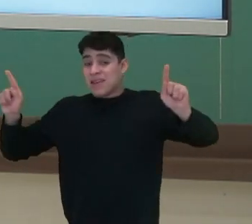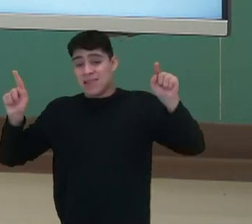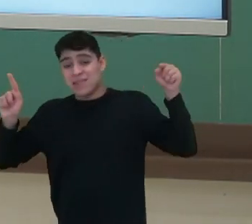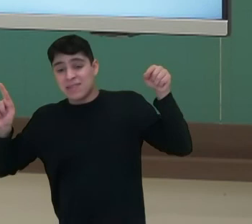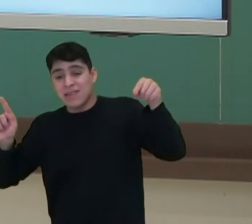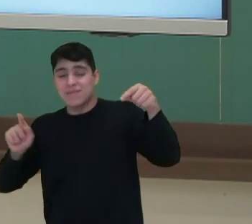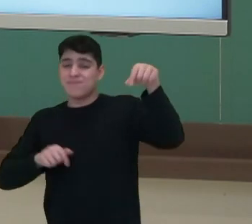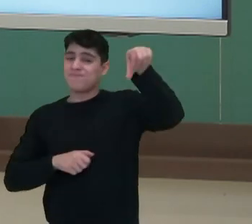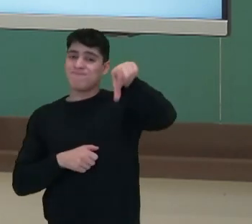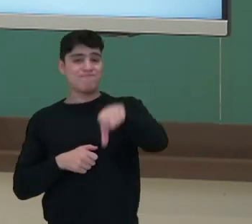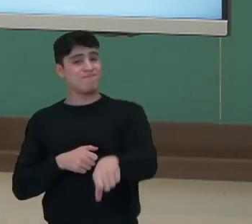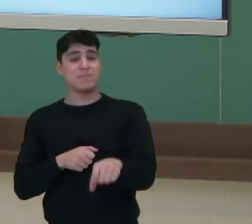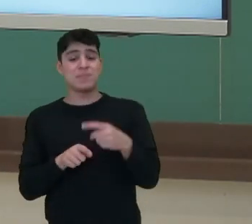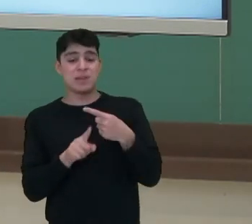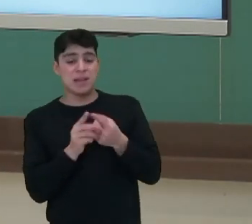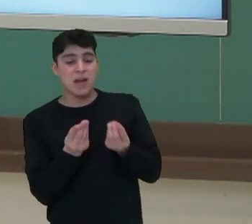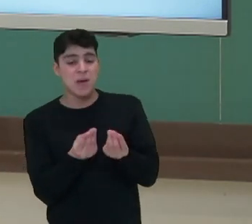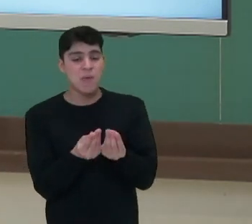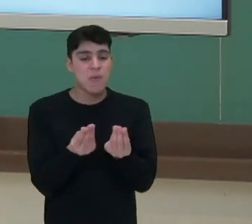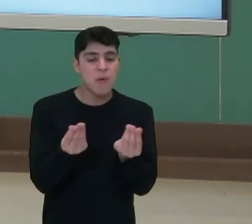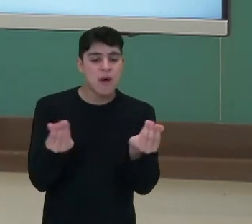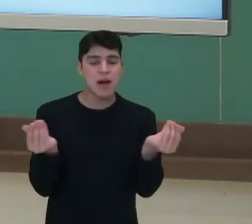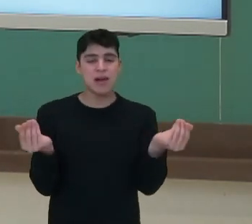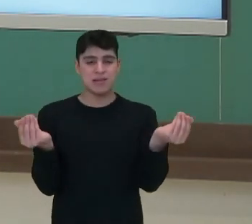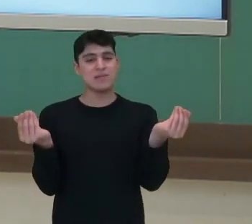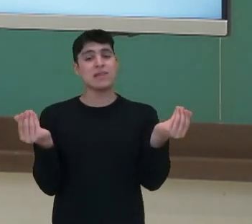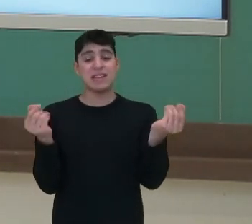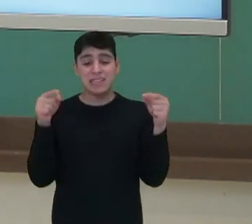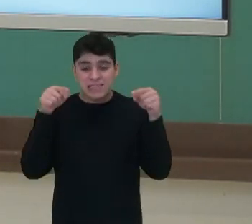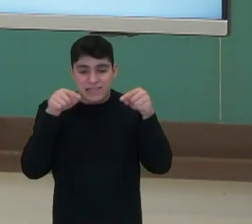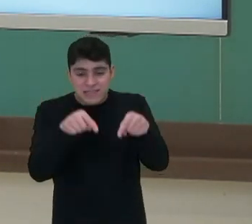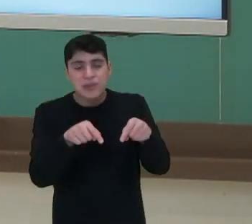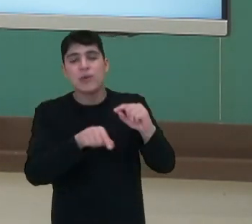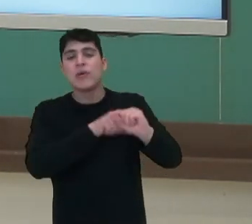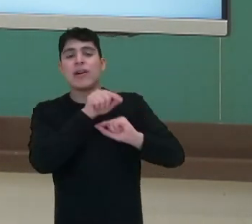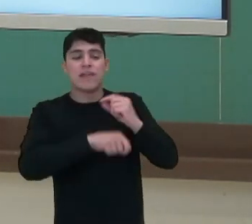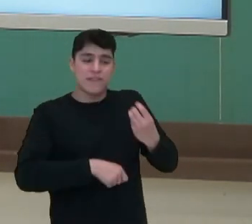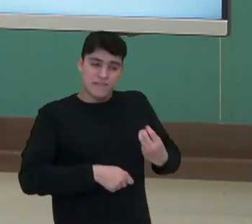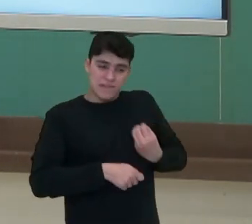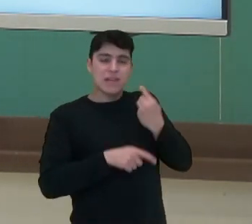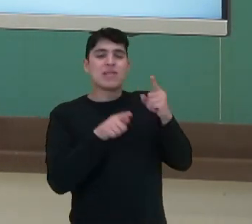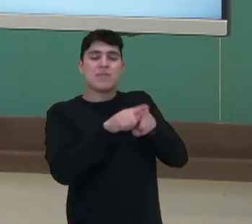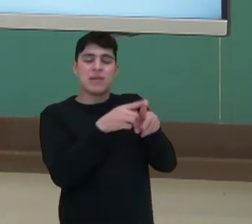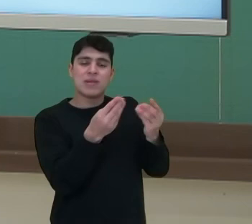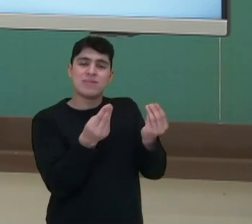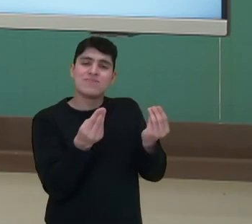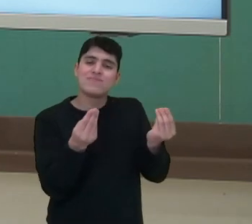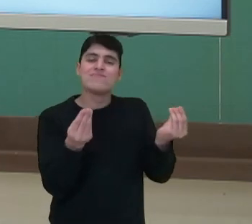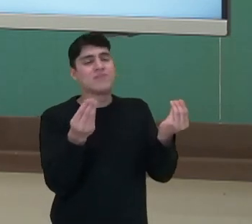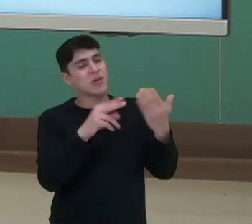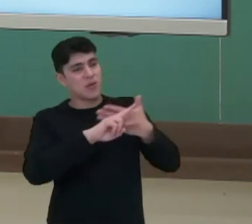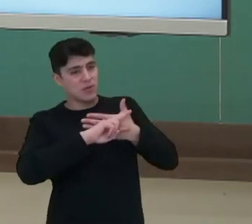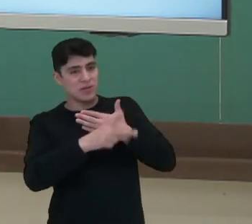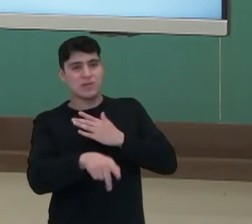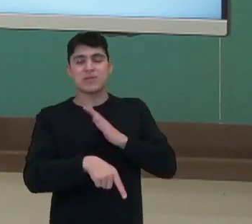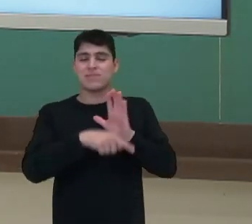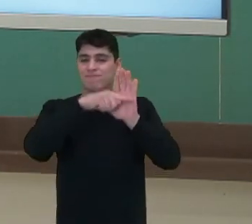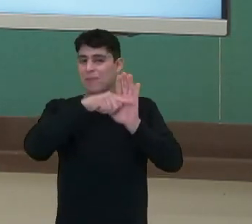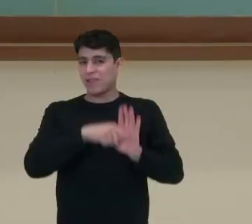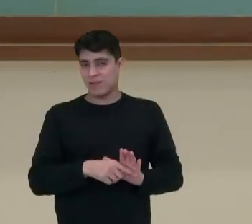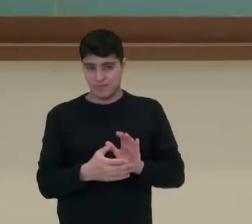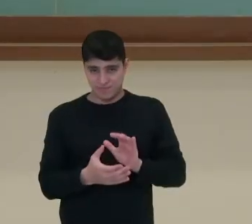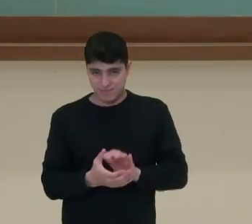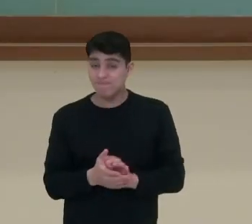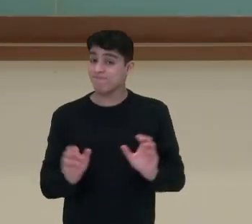menos. E isso reflete também na qualidade de vida geral da população. Beleza? Então, é isso. Muito bem. E ao